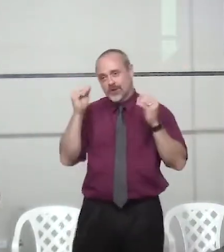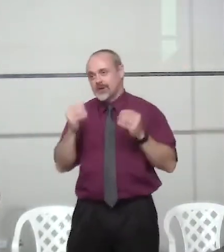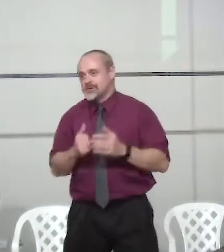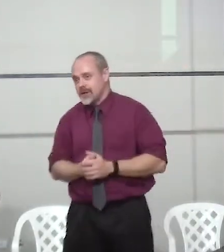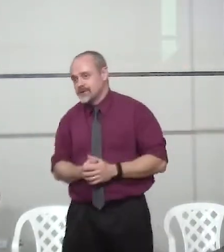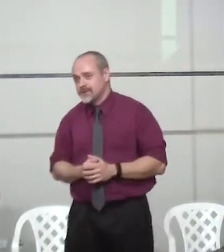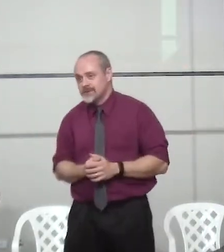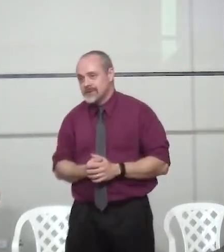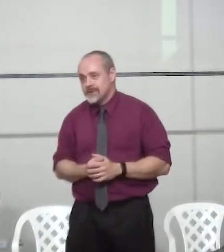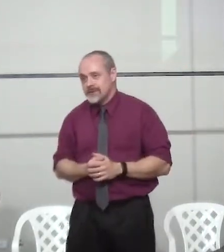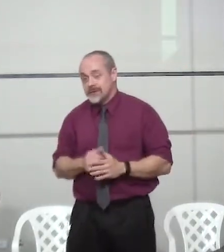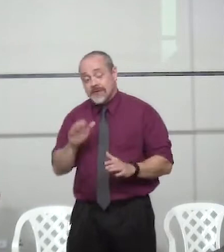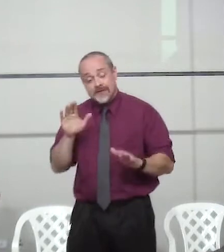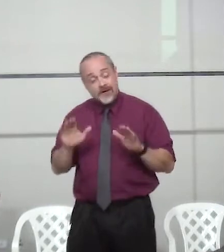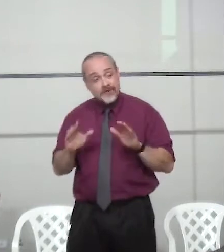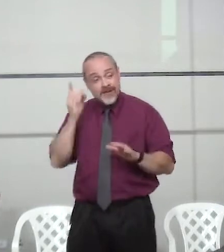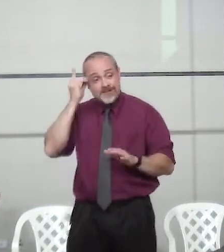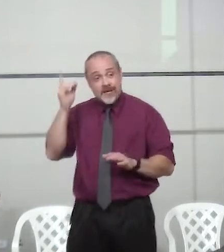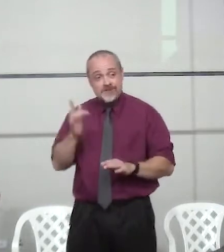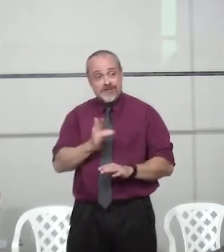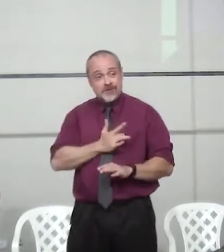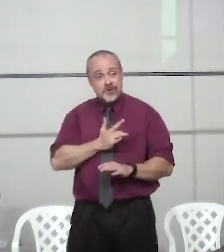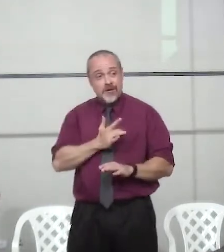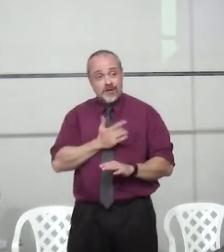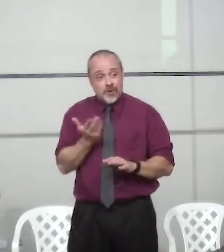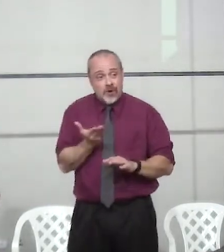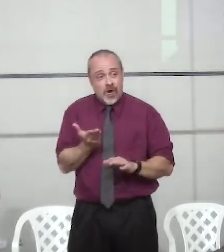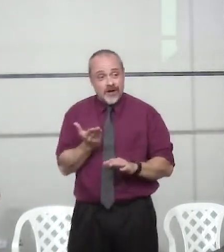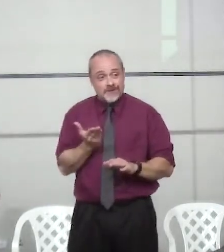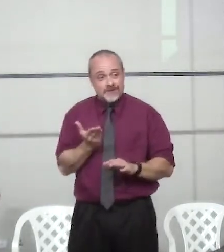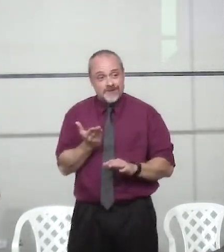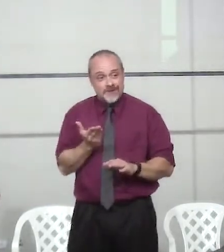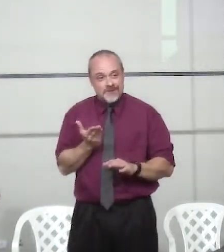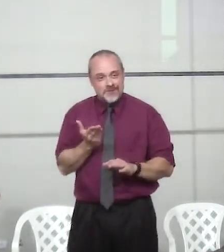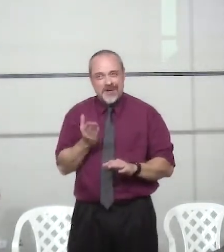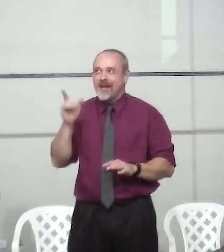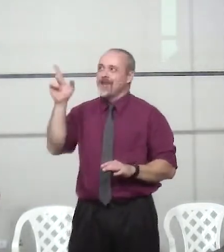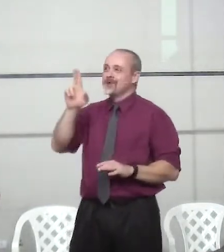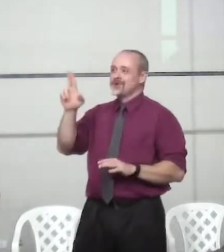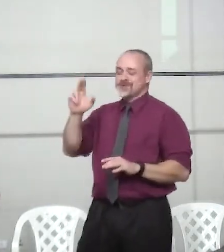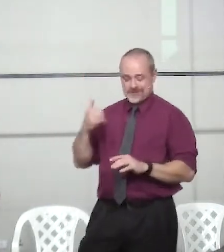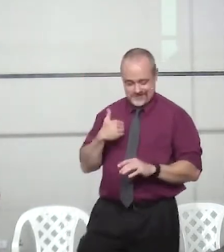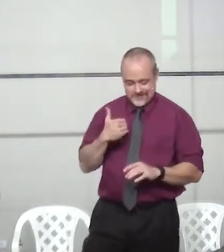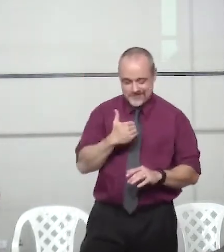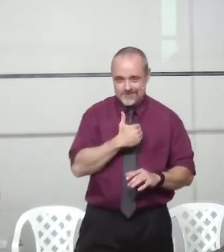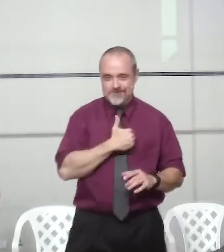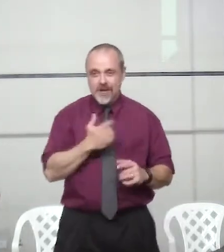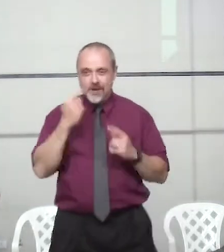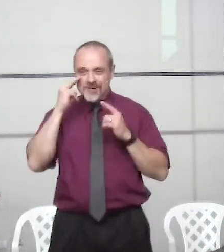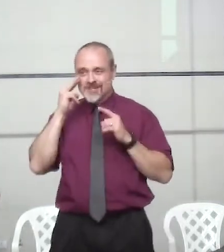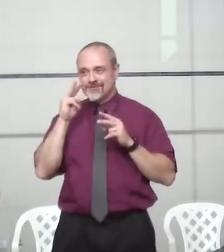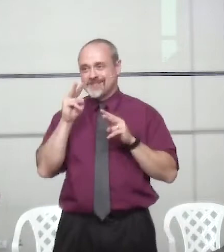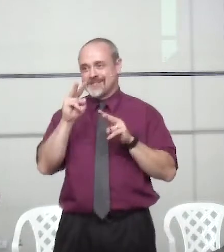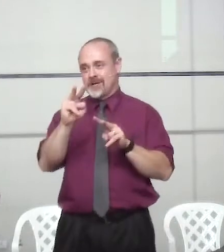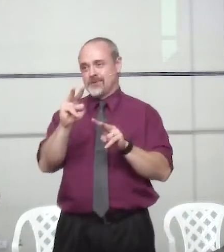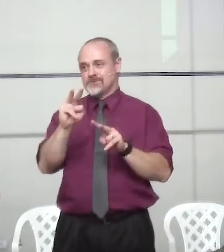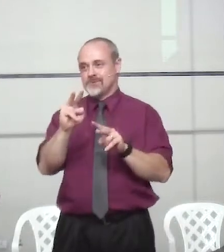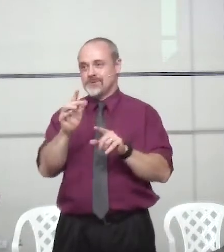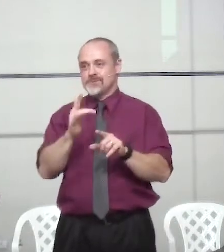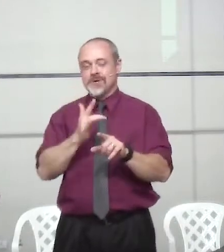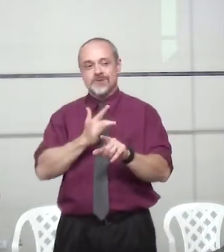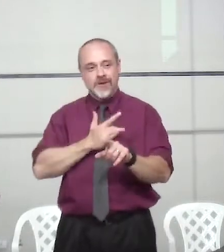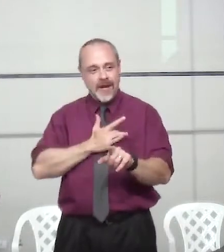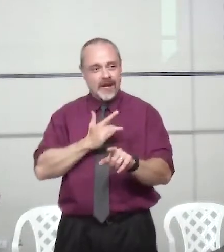hoje à noite. Que talvez Deus está tocando agora, porque Ele usa a nossa